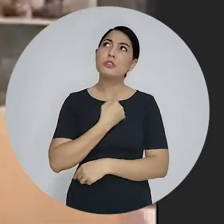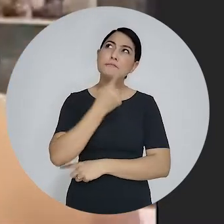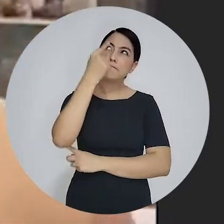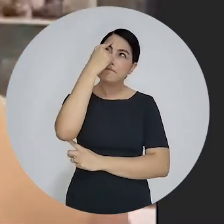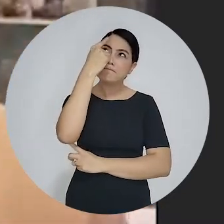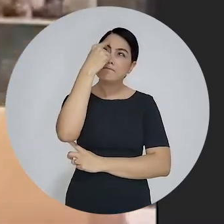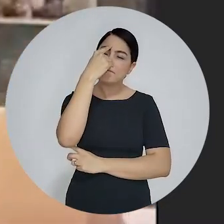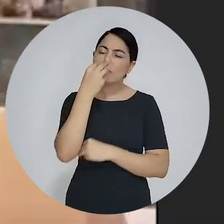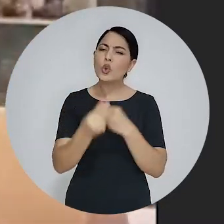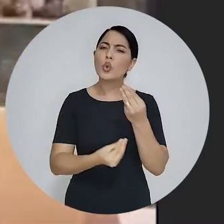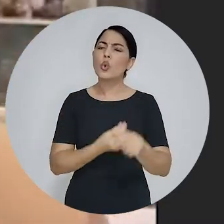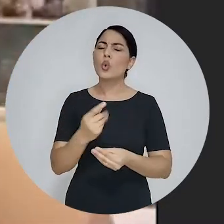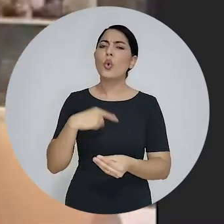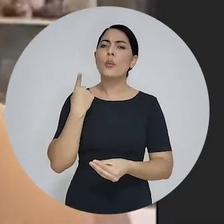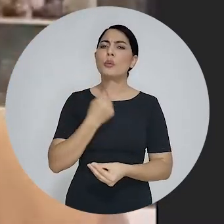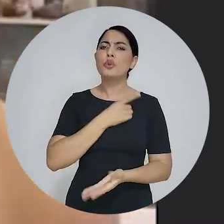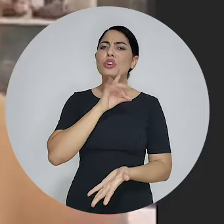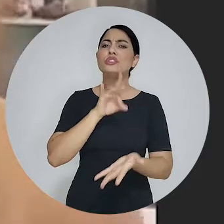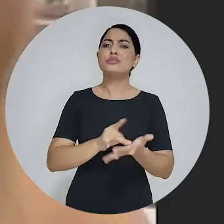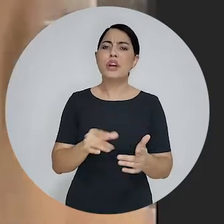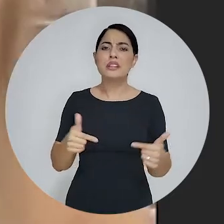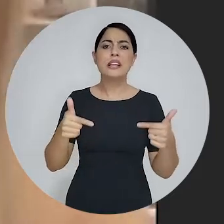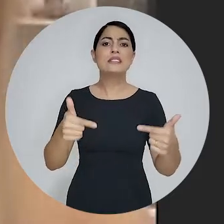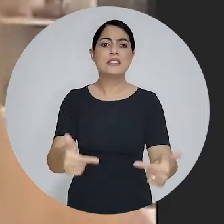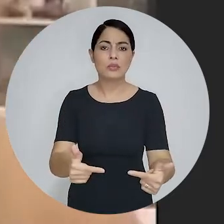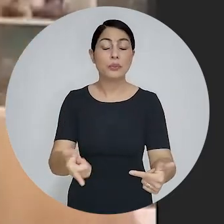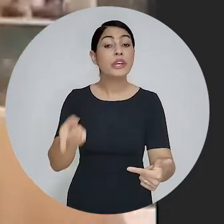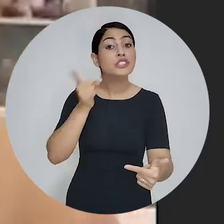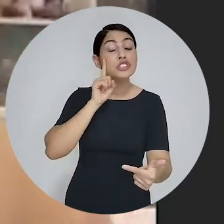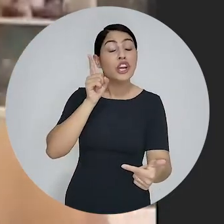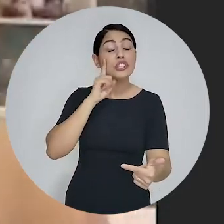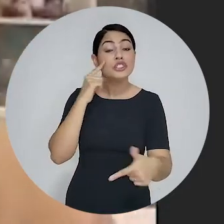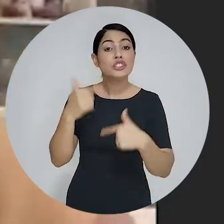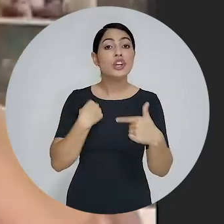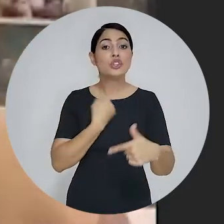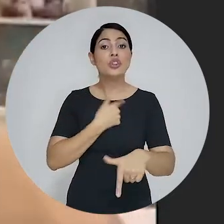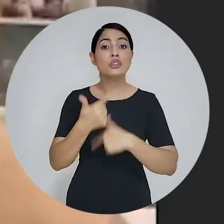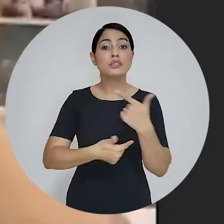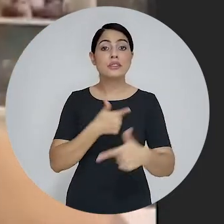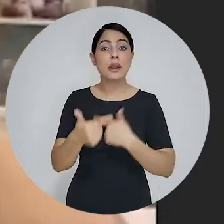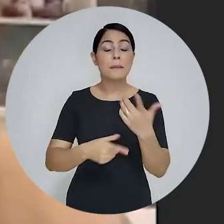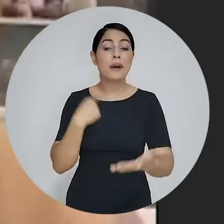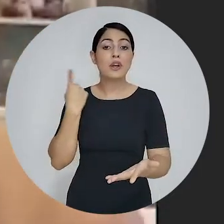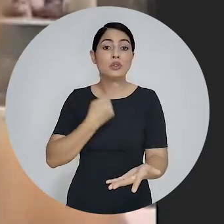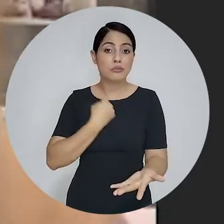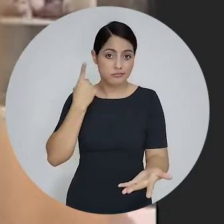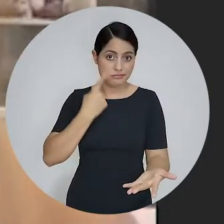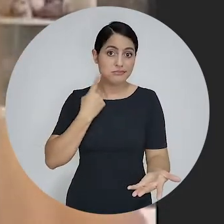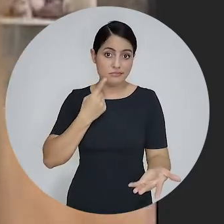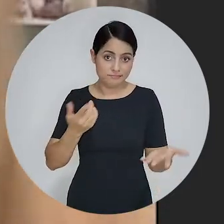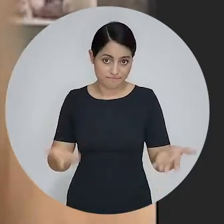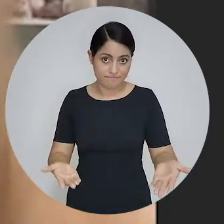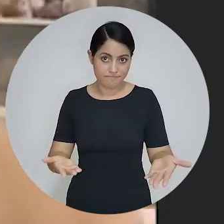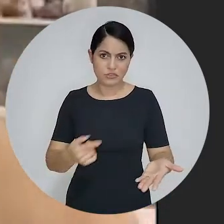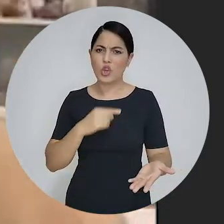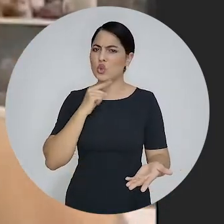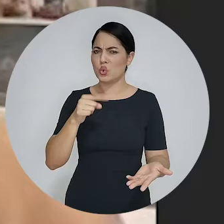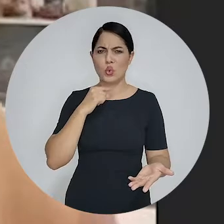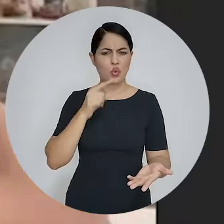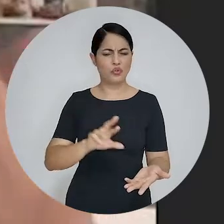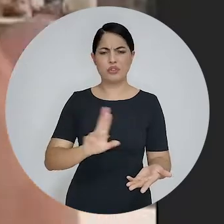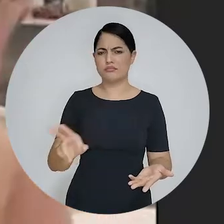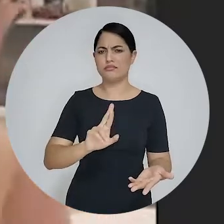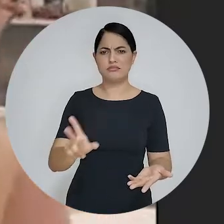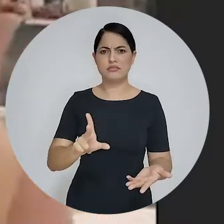nós precisamos efetivamente fazer uma reflexão sobre as mudanças que nós precisamos realizar no nosso dia a dia, no nosso trabalho e na nossa